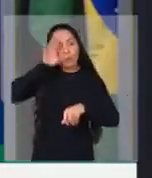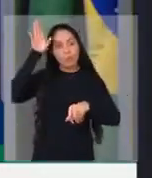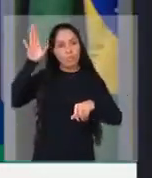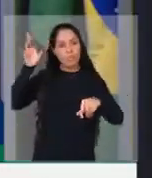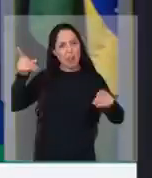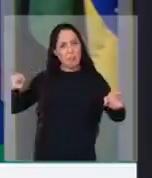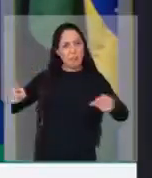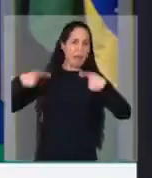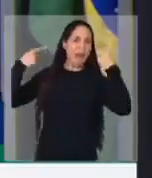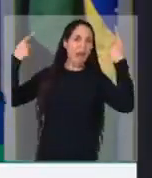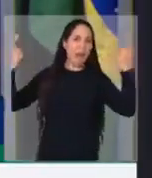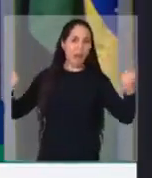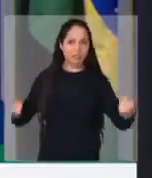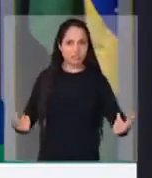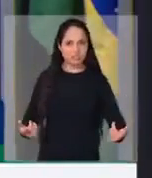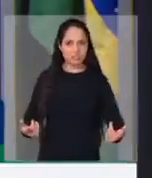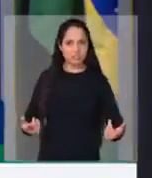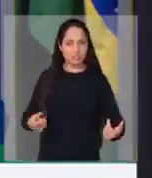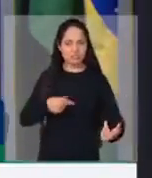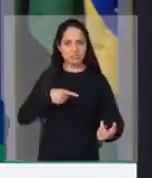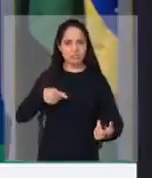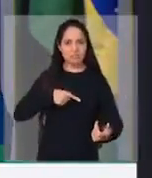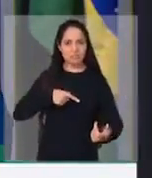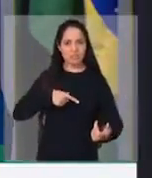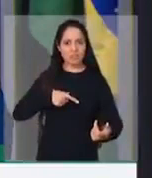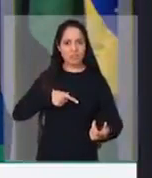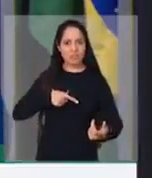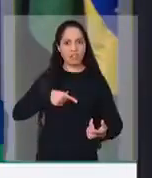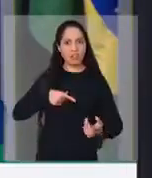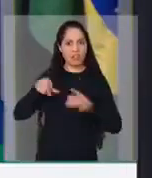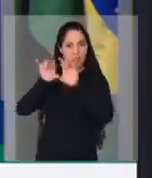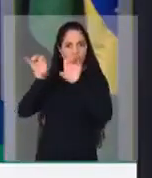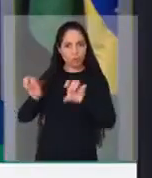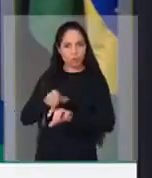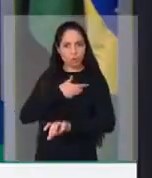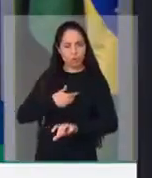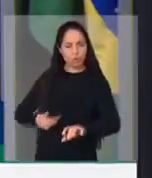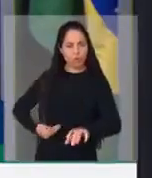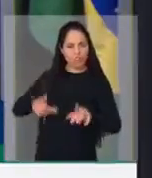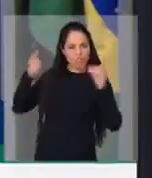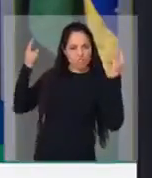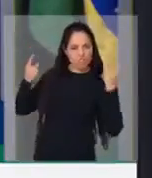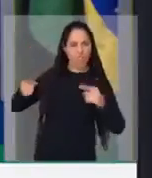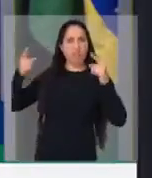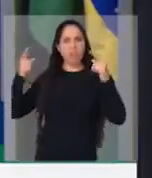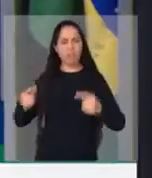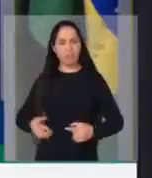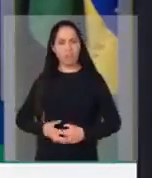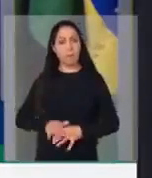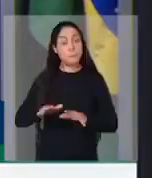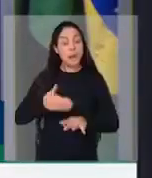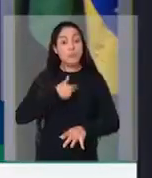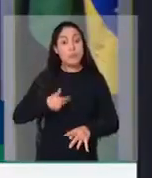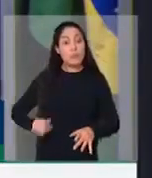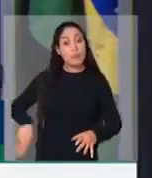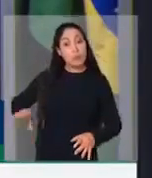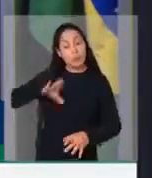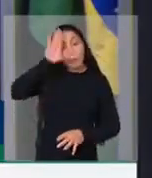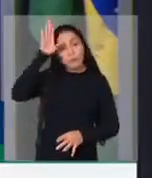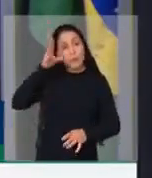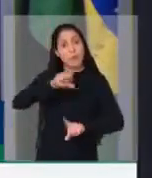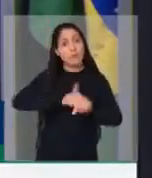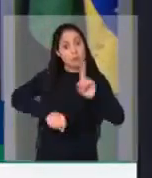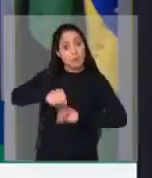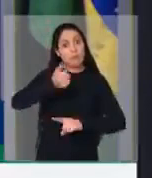tentar destruir a imagem do governo o governo que tem feito muito pela população comprado vacinas